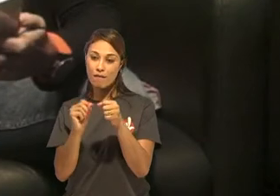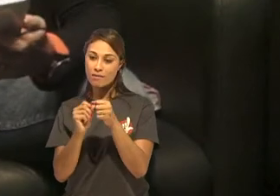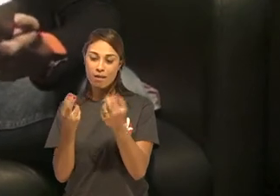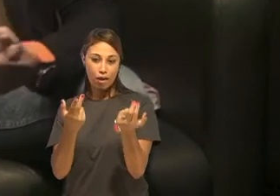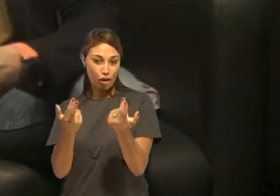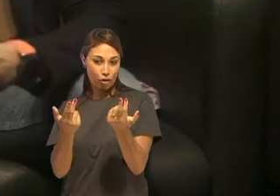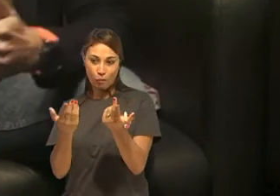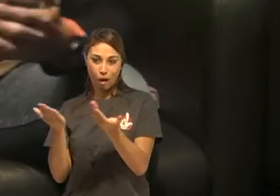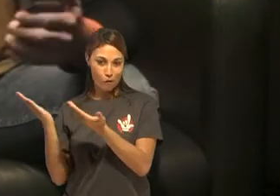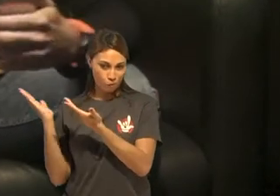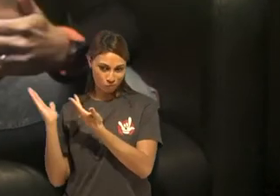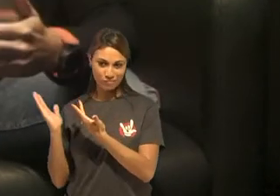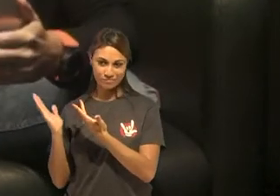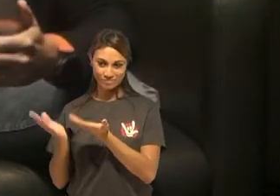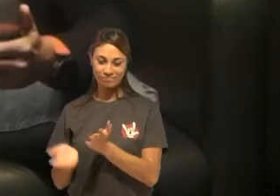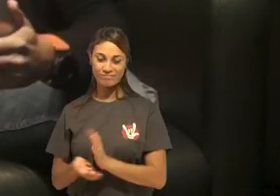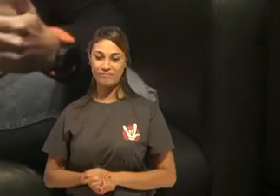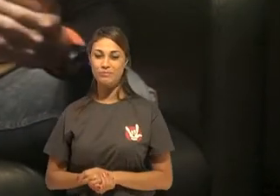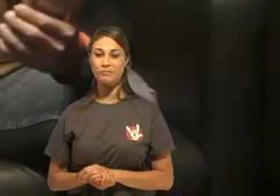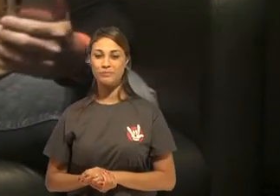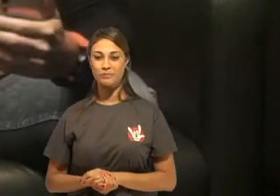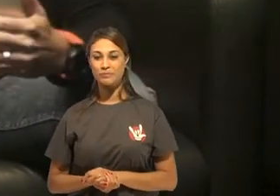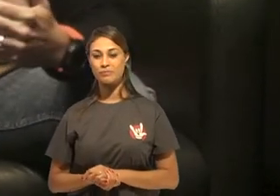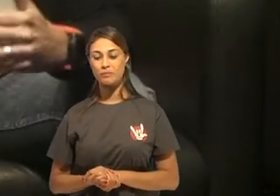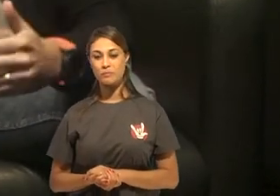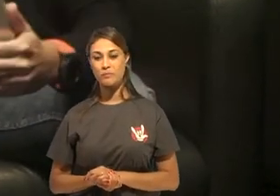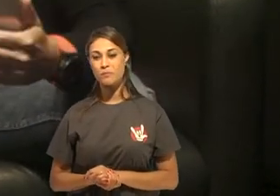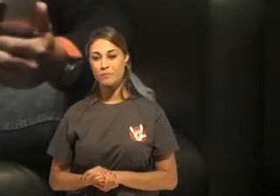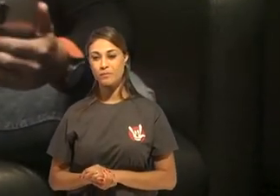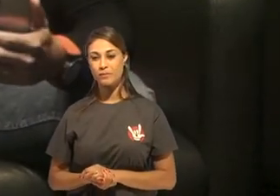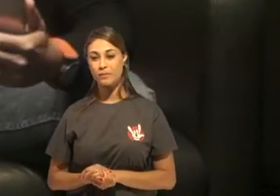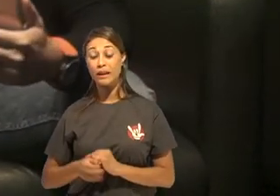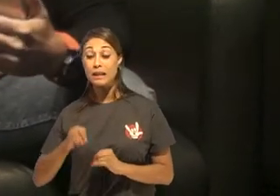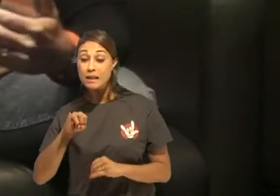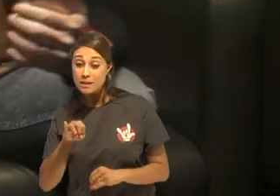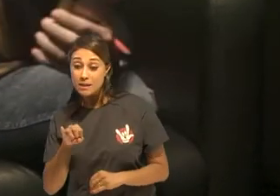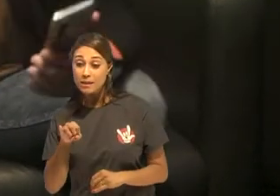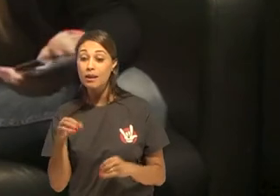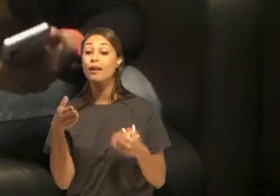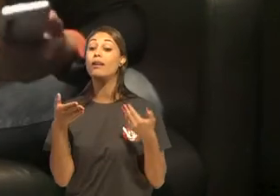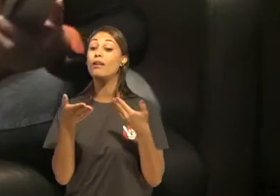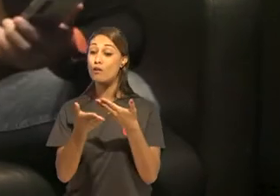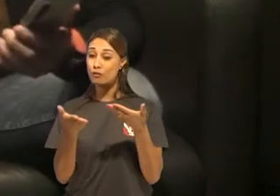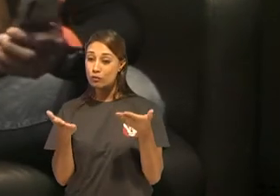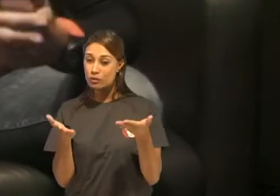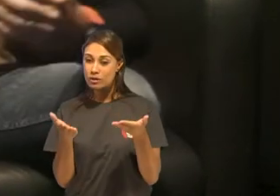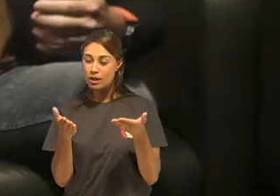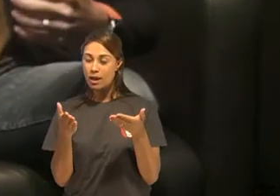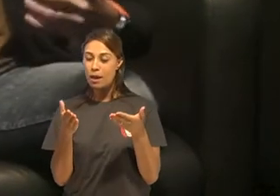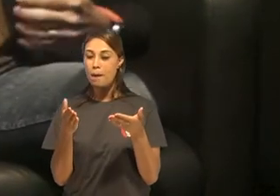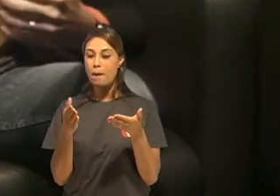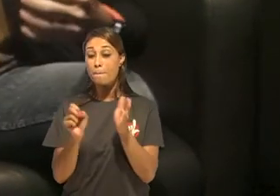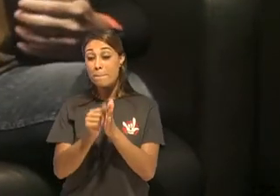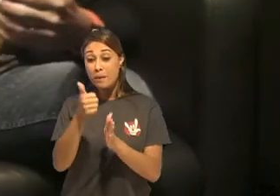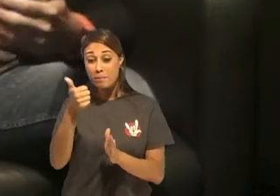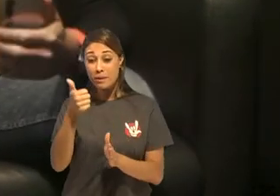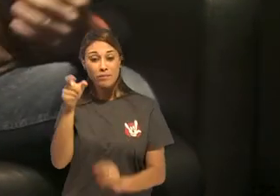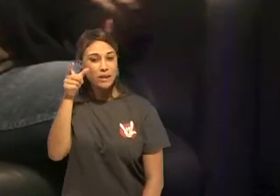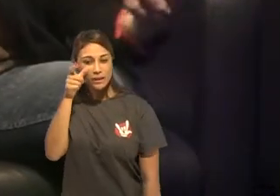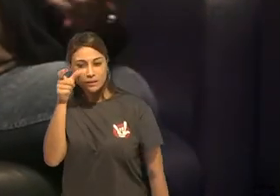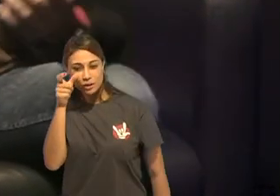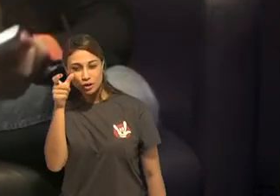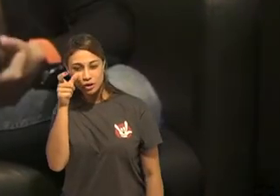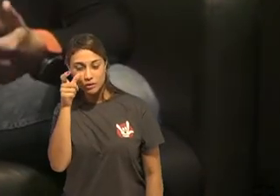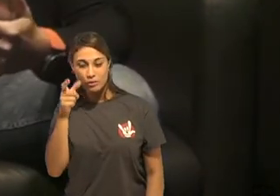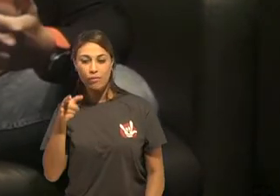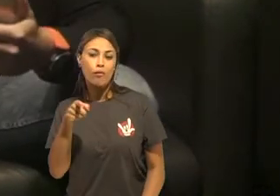para você acertar. Se por um acaso você está com a gente pela primeira vez, você fala assim, poxa, mas eu não pertenço a nenhuma célula, com quem que eu vou brincar? Você